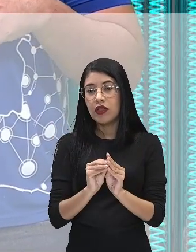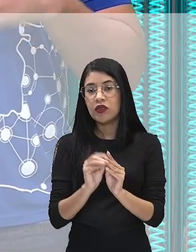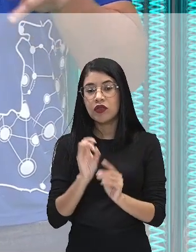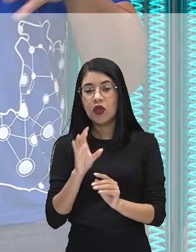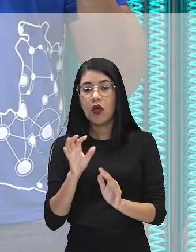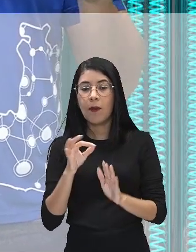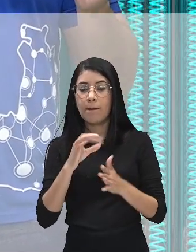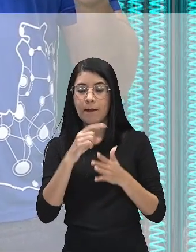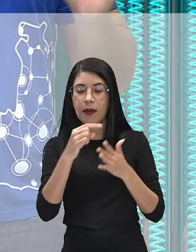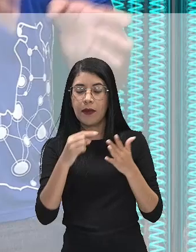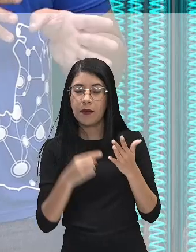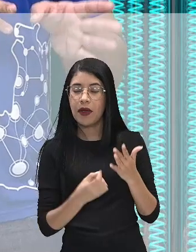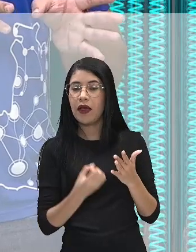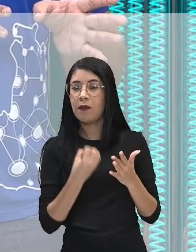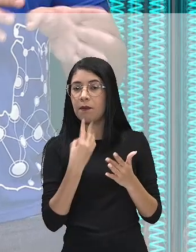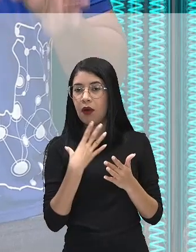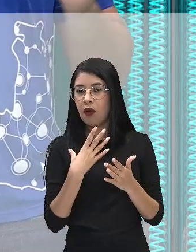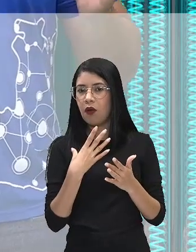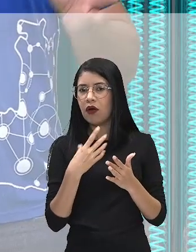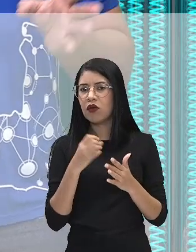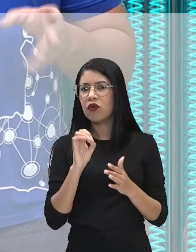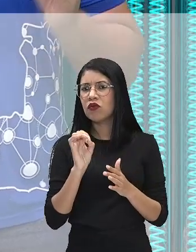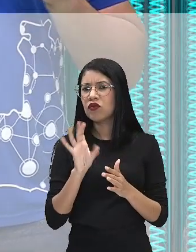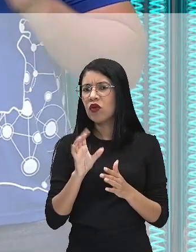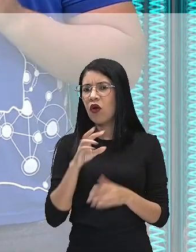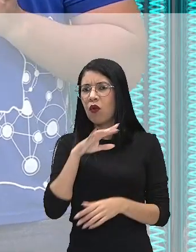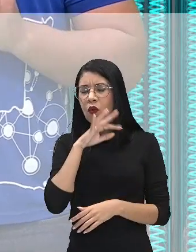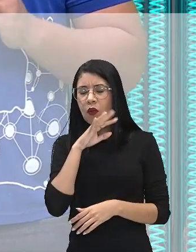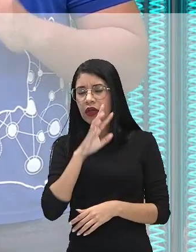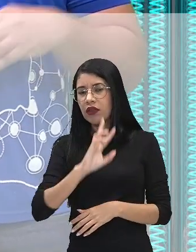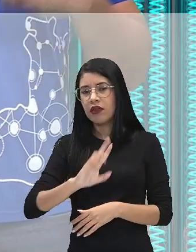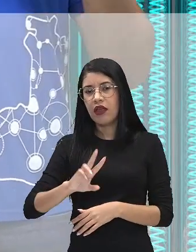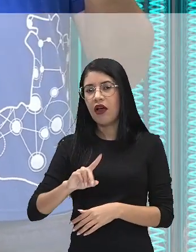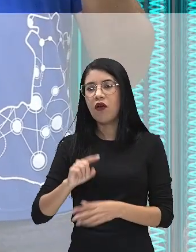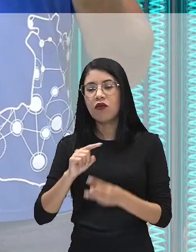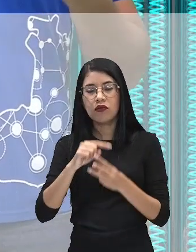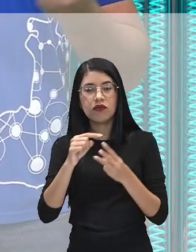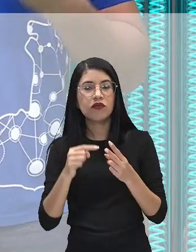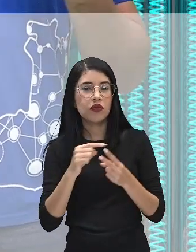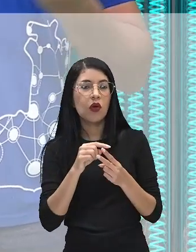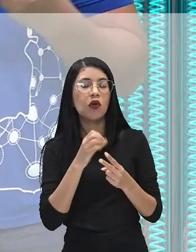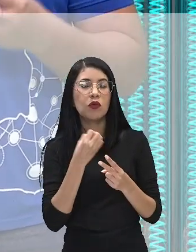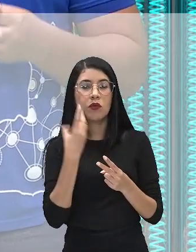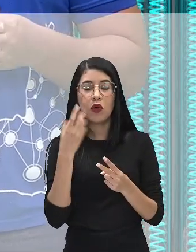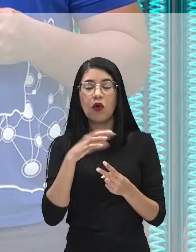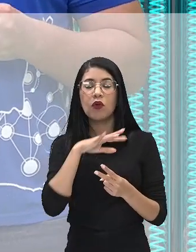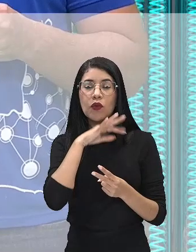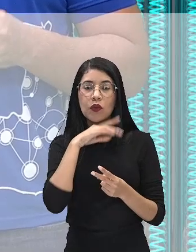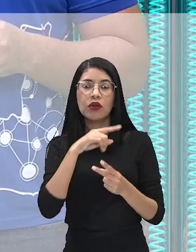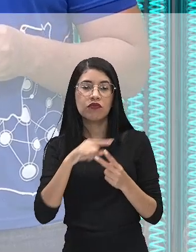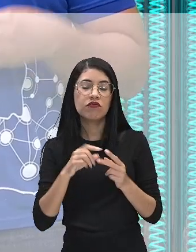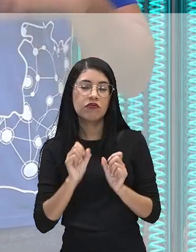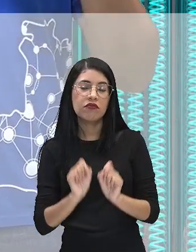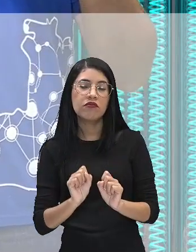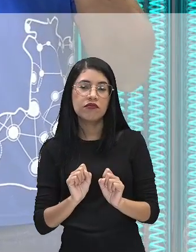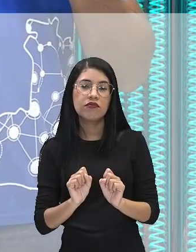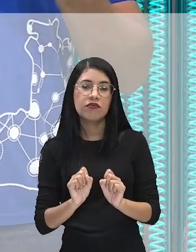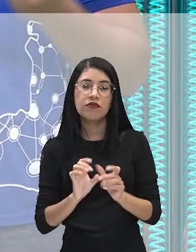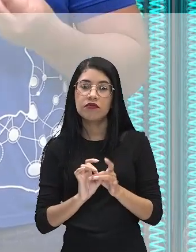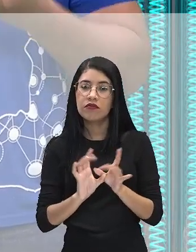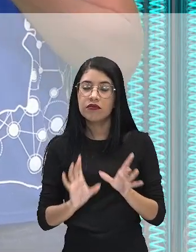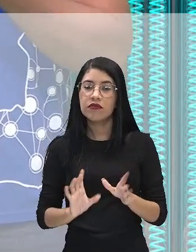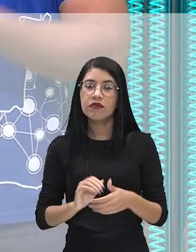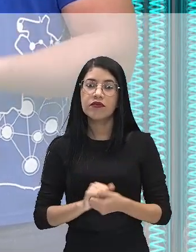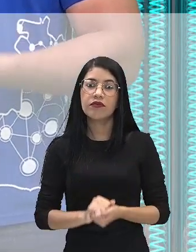críticas positivas ou só críticas negativas? Não, a resenha pode apresentar os dois tipos de posicionamento. Pode